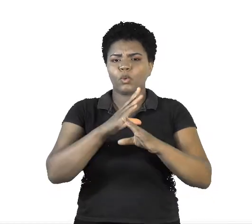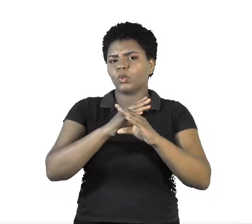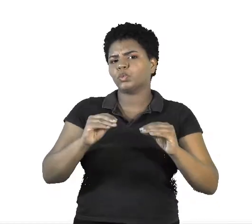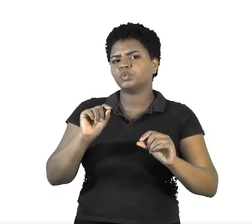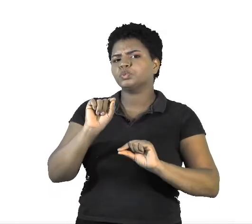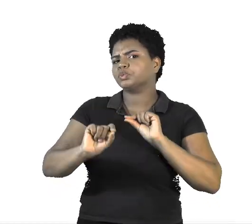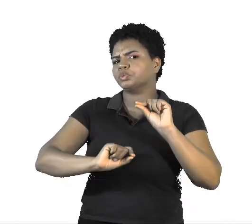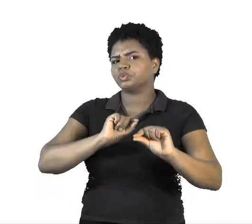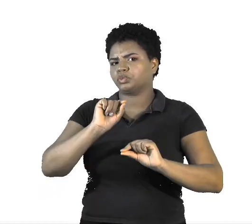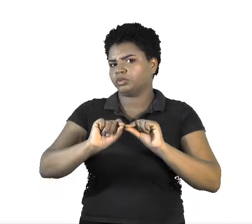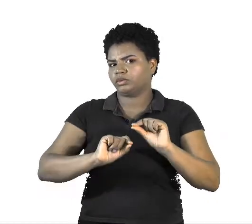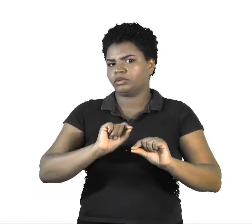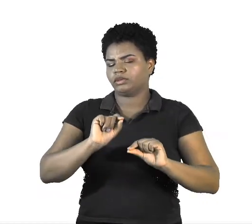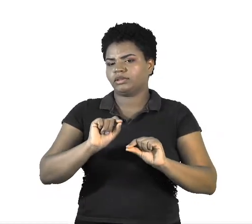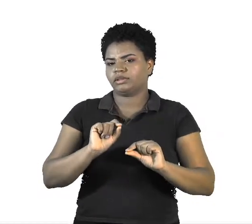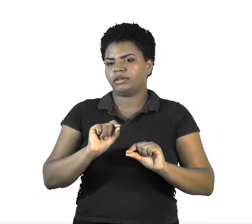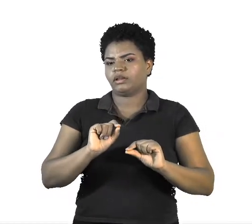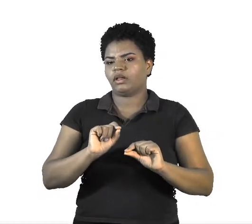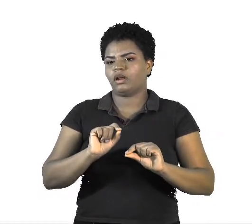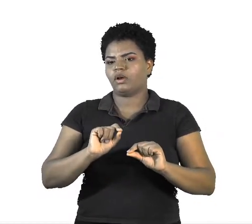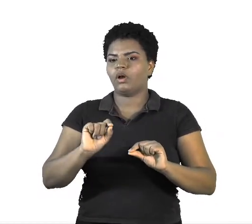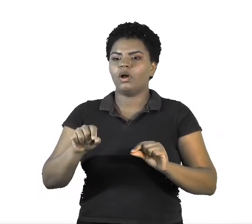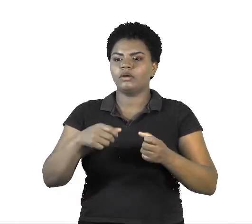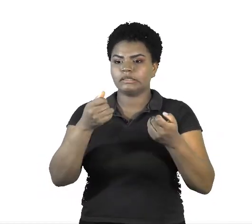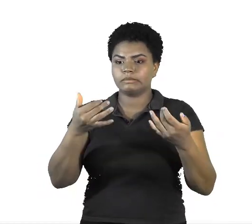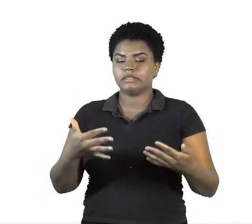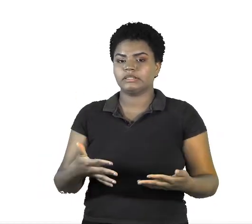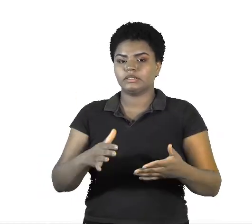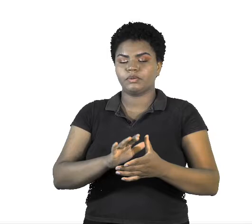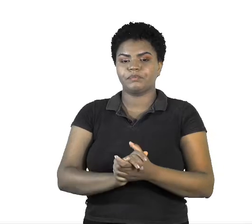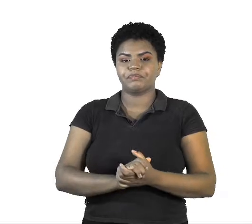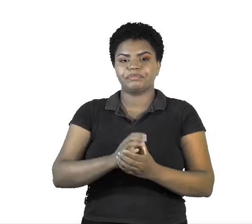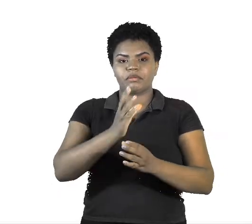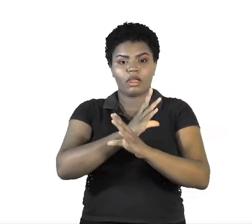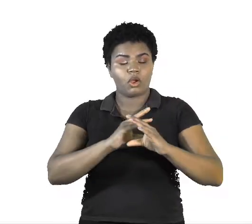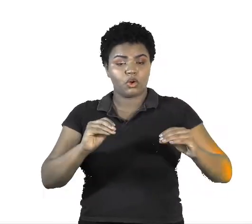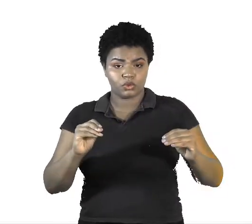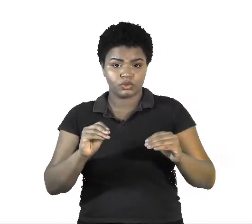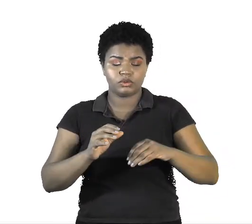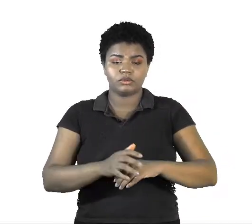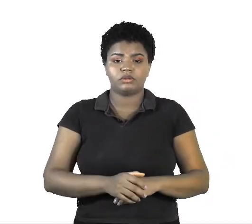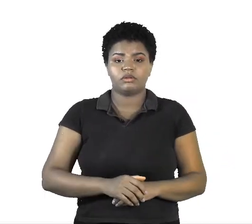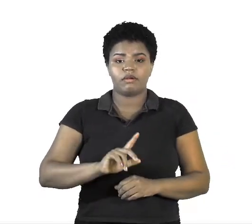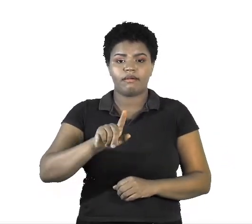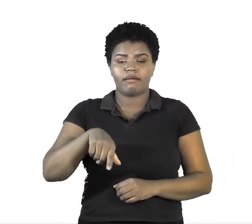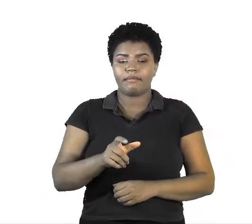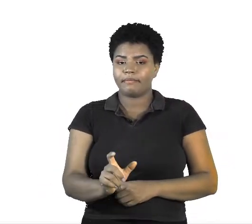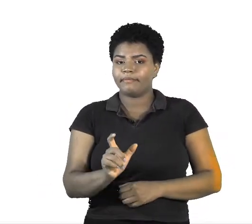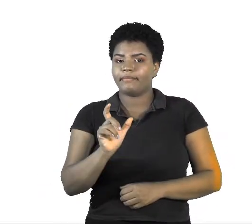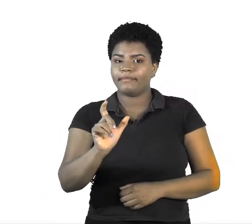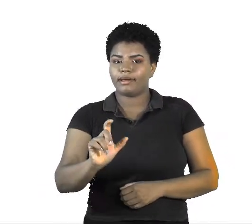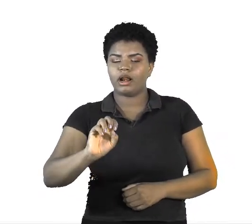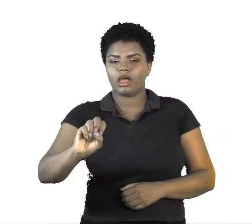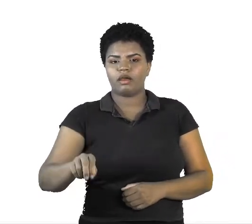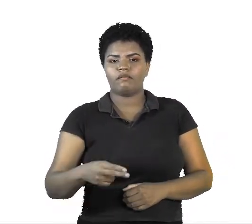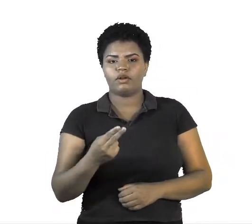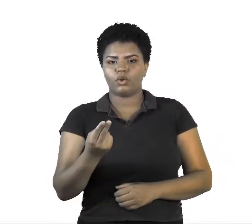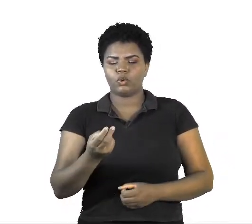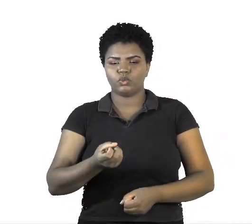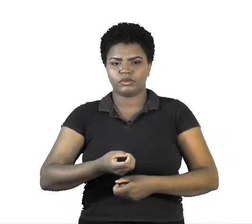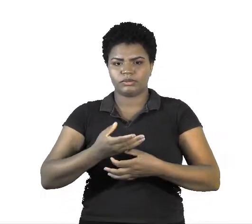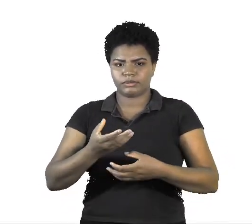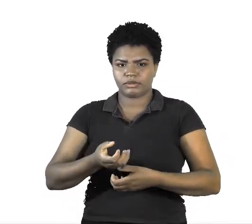que é uma conjunção? A definição dela, vejam só. Conjunção é a palavra ou expressão